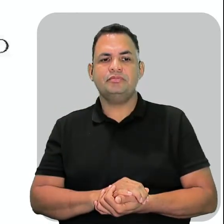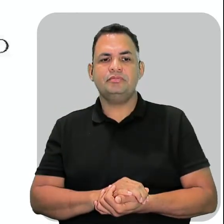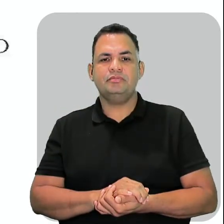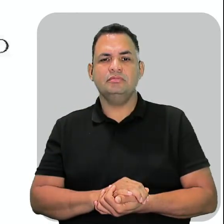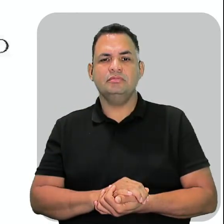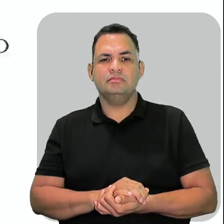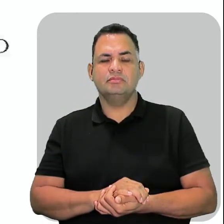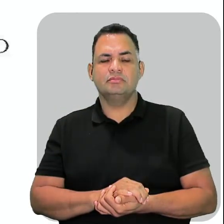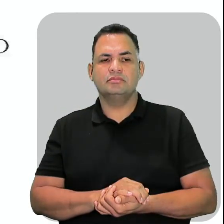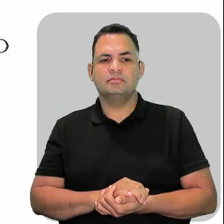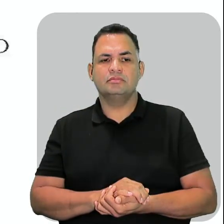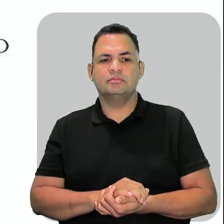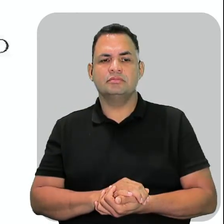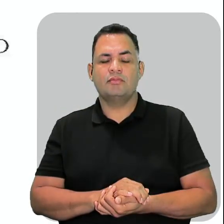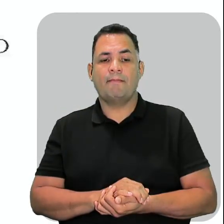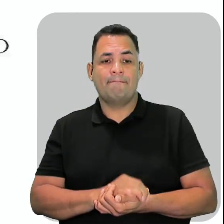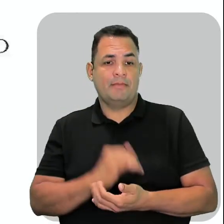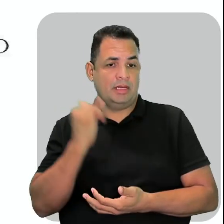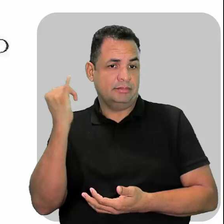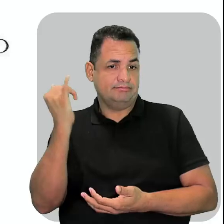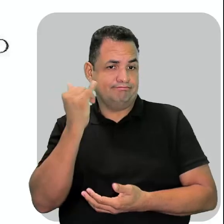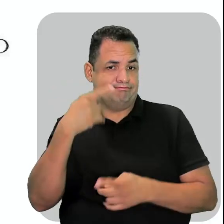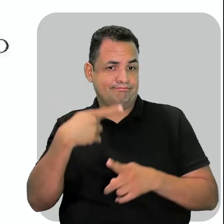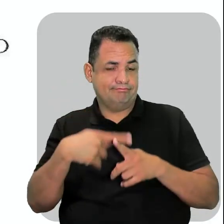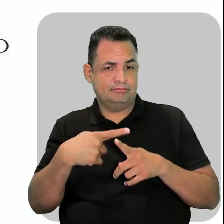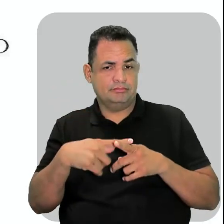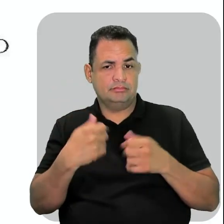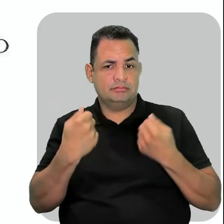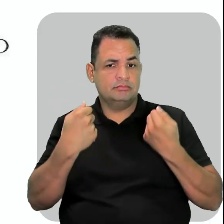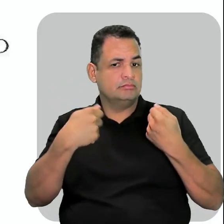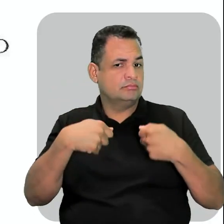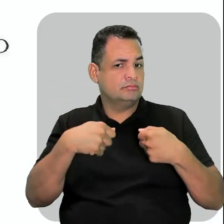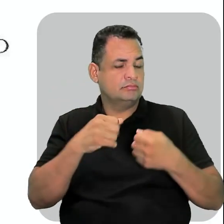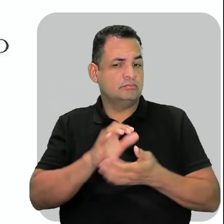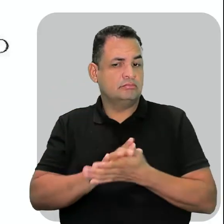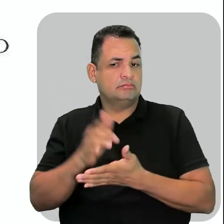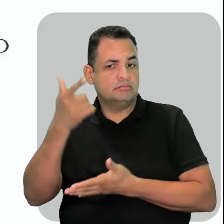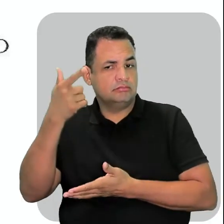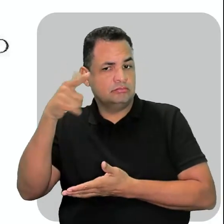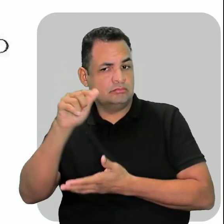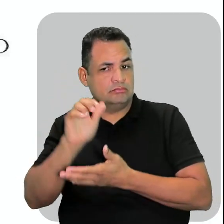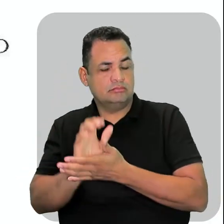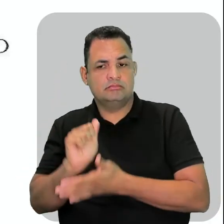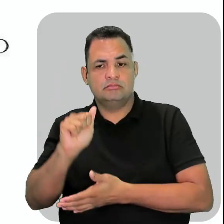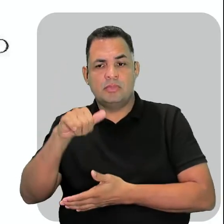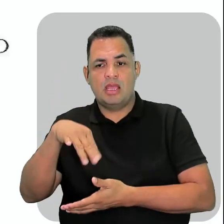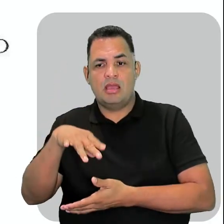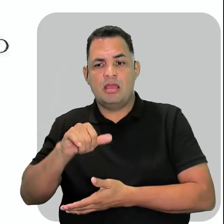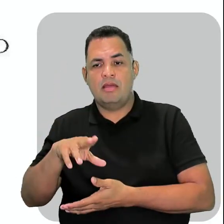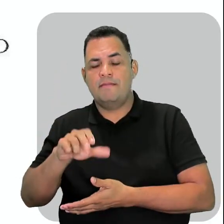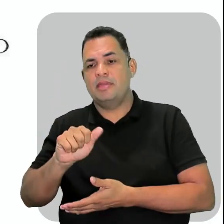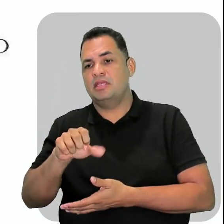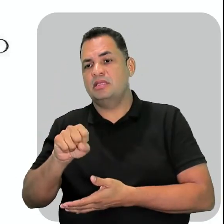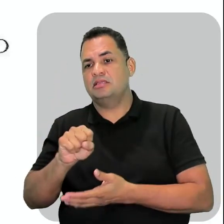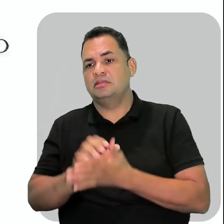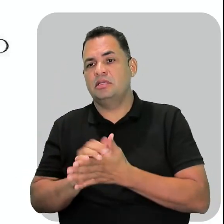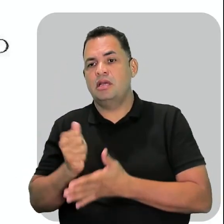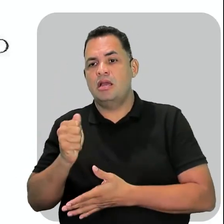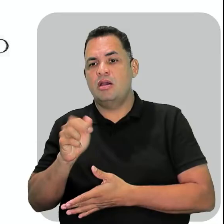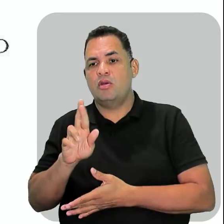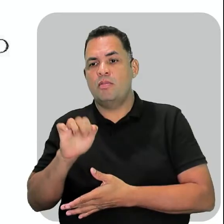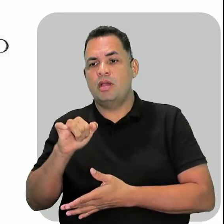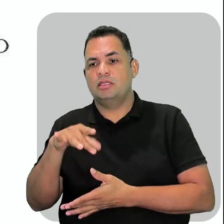redução de nitros compostos. É importante porque permite a obtenção de